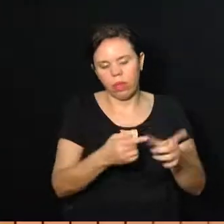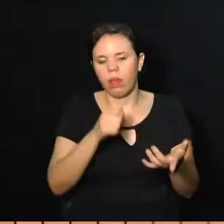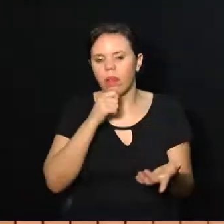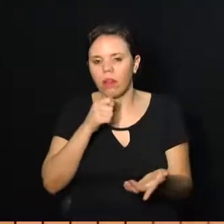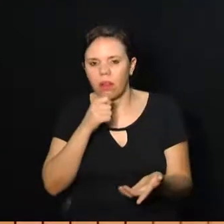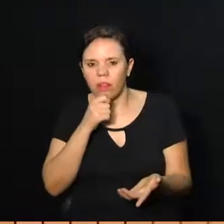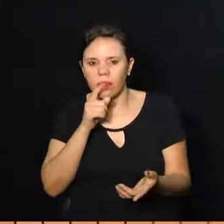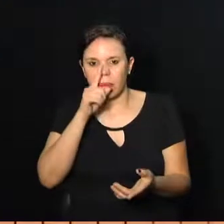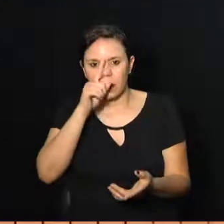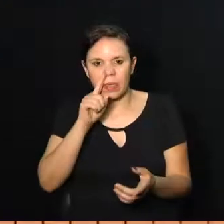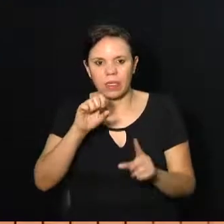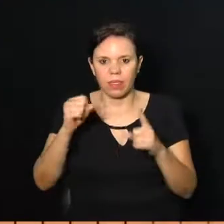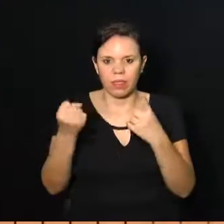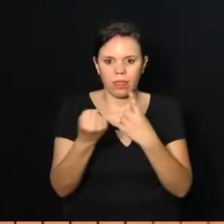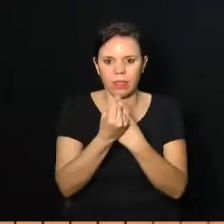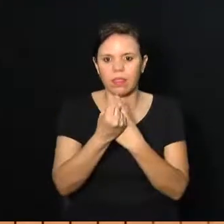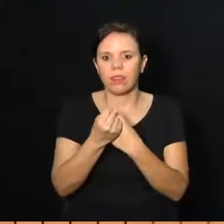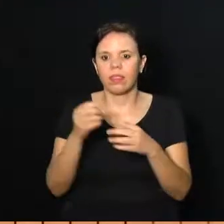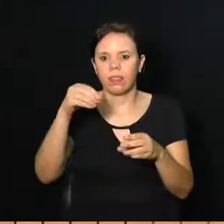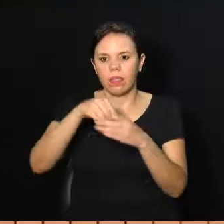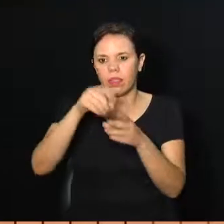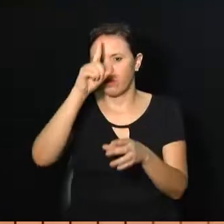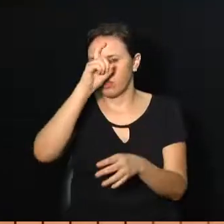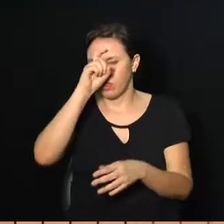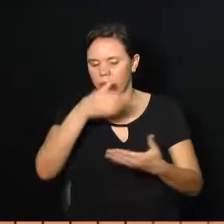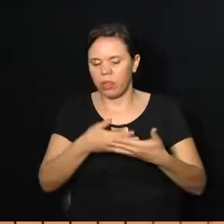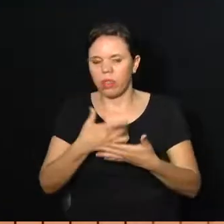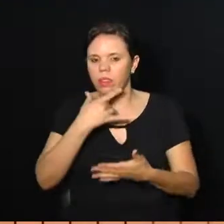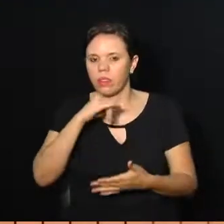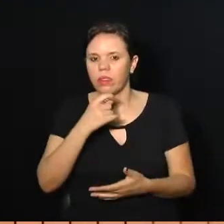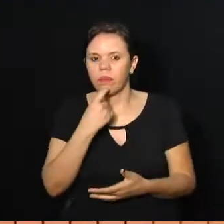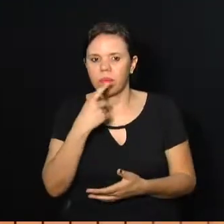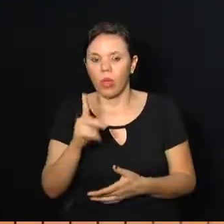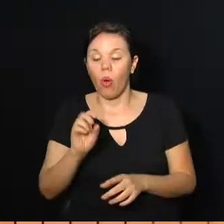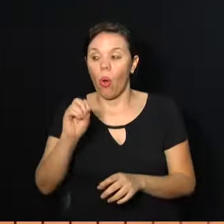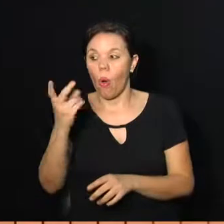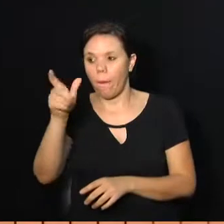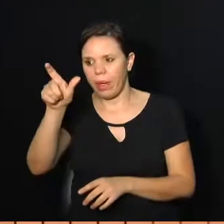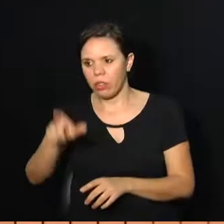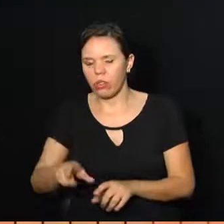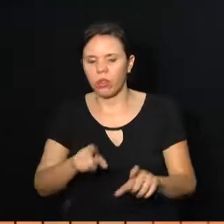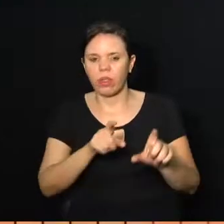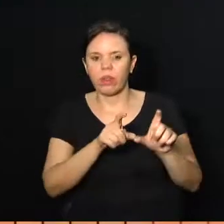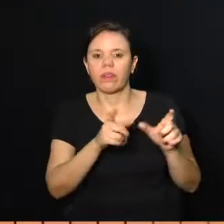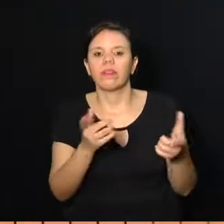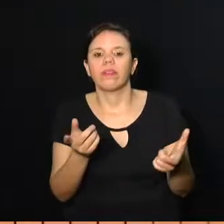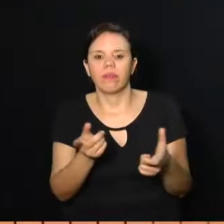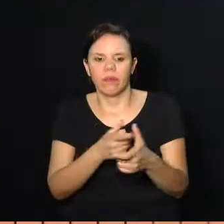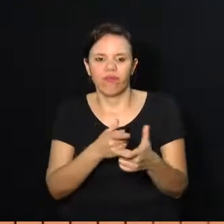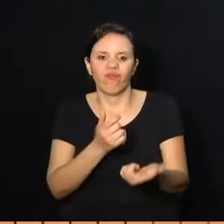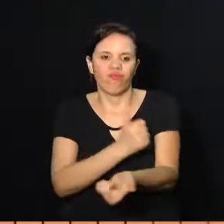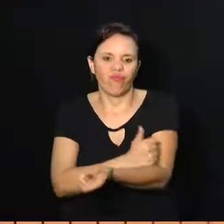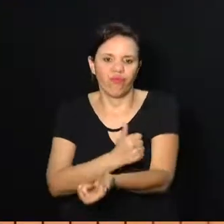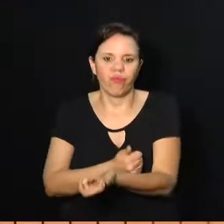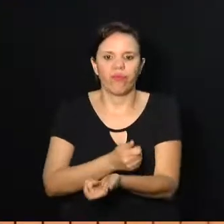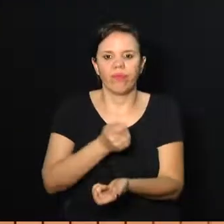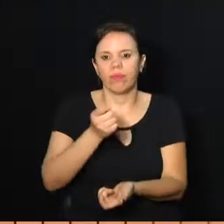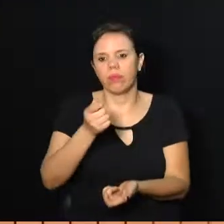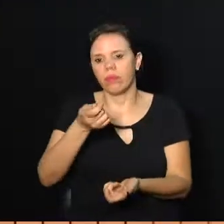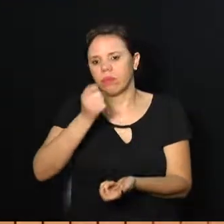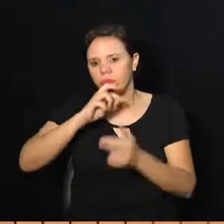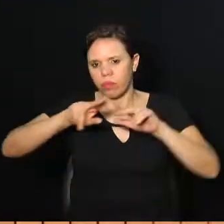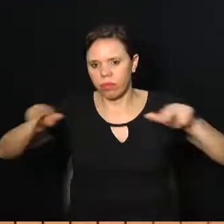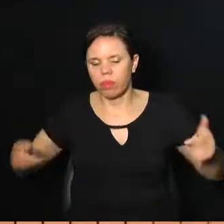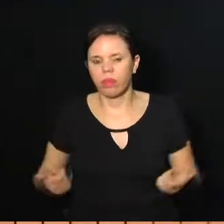vulnerabilidade social ou mesmo com dependência química. A convidada Luciana Moraes, do